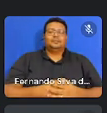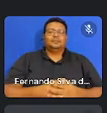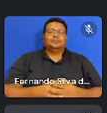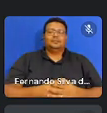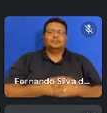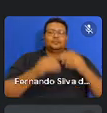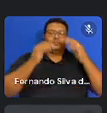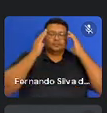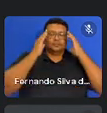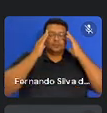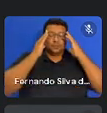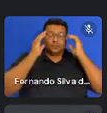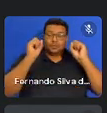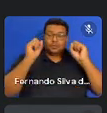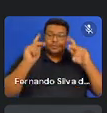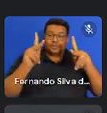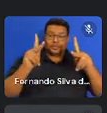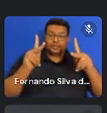Beleza, gente?